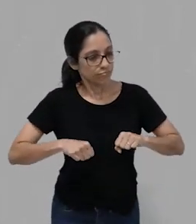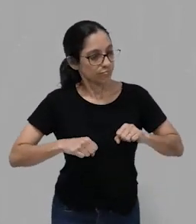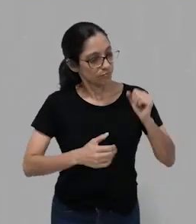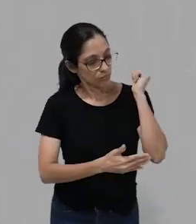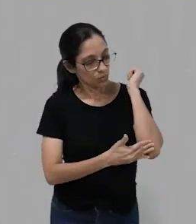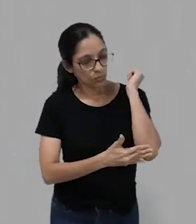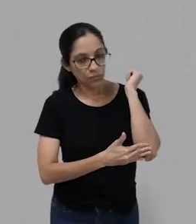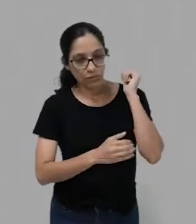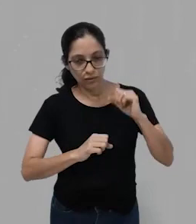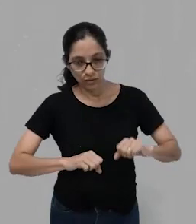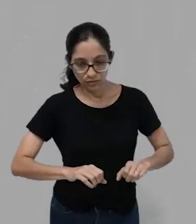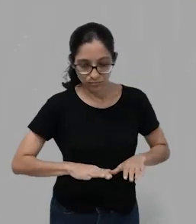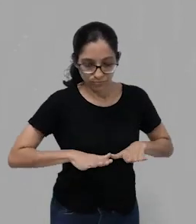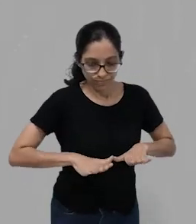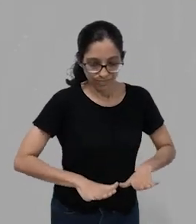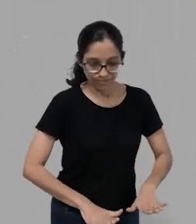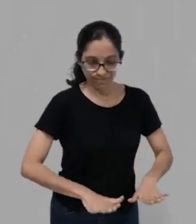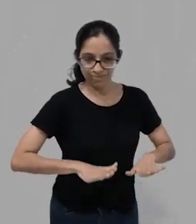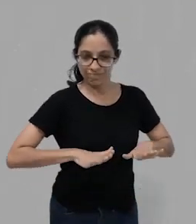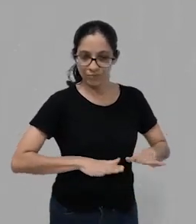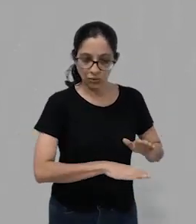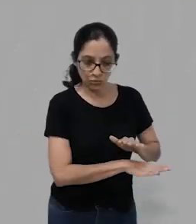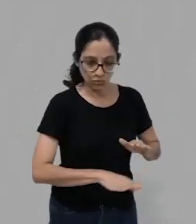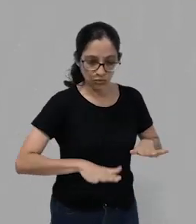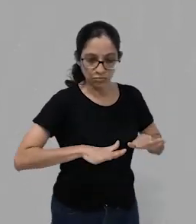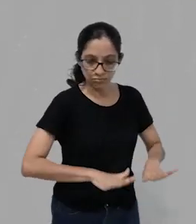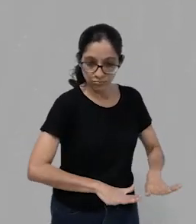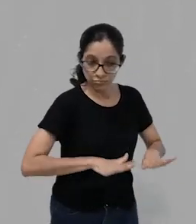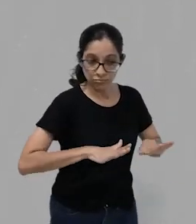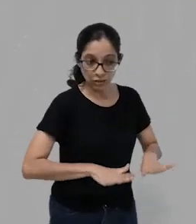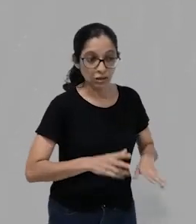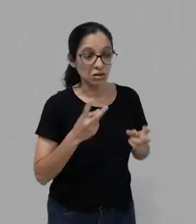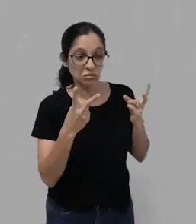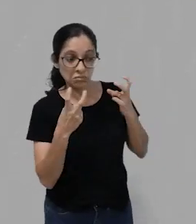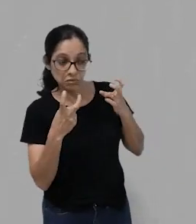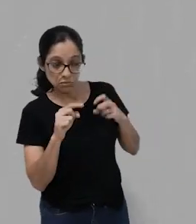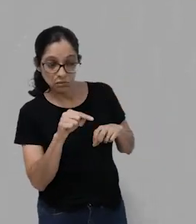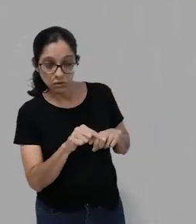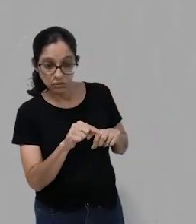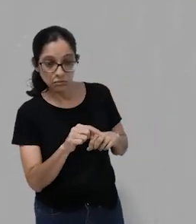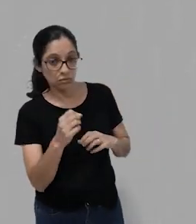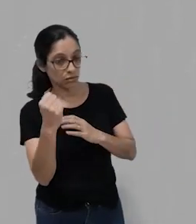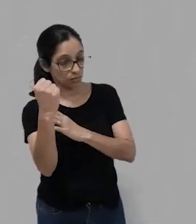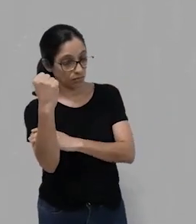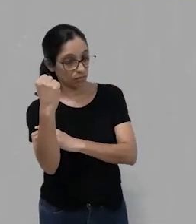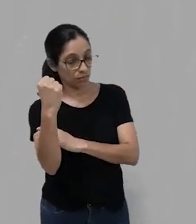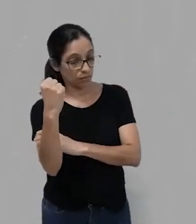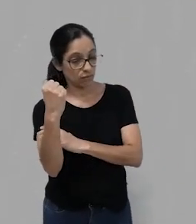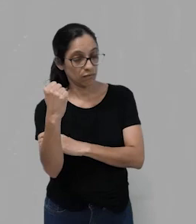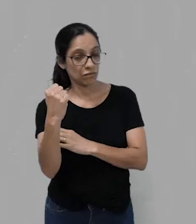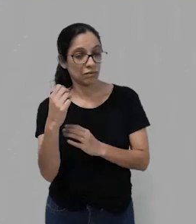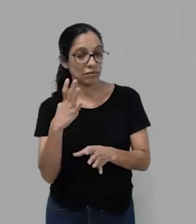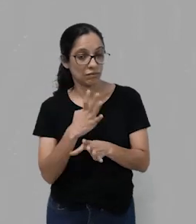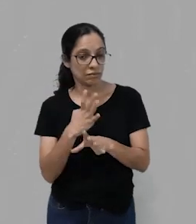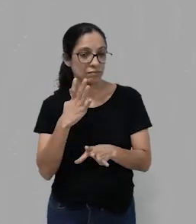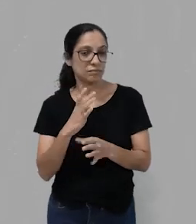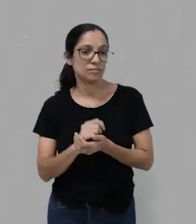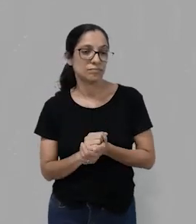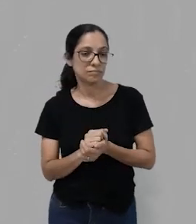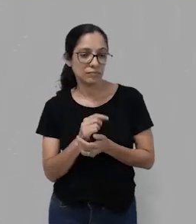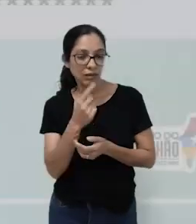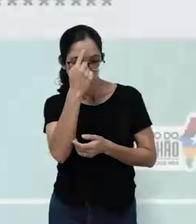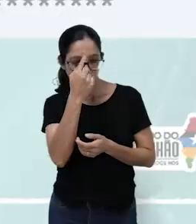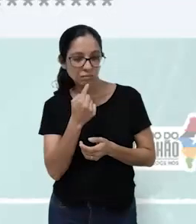cotovelo, por exemplo, que é aquela de empurrar o chão. E eles vão testar ali a sua resistência muscular localizada. Tá aqui um teste de resistência